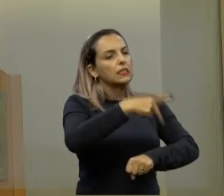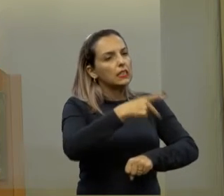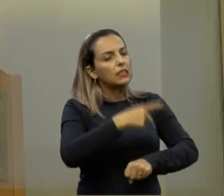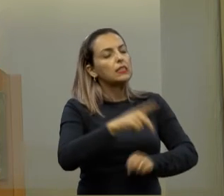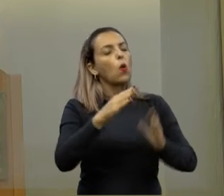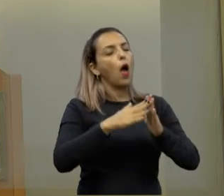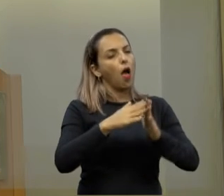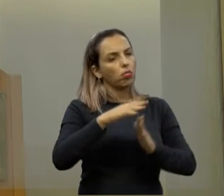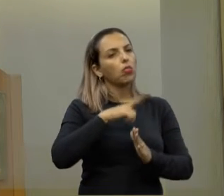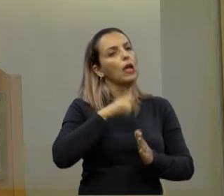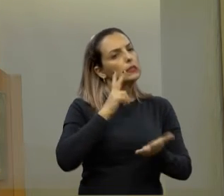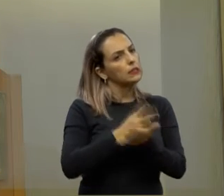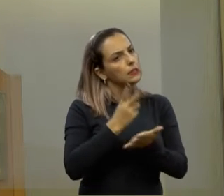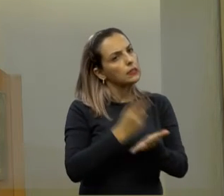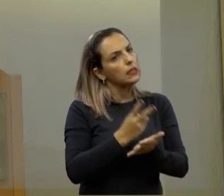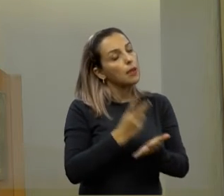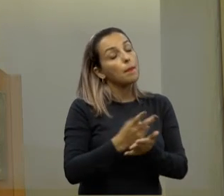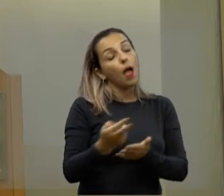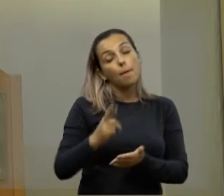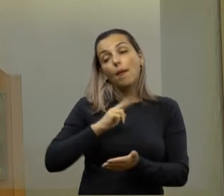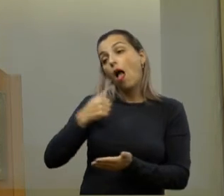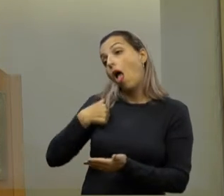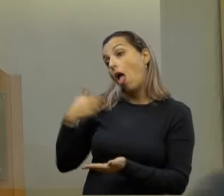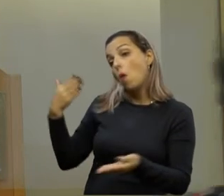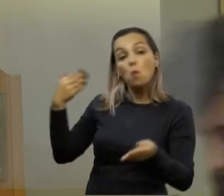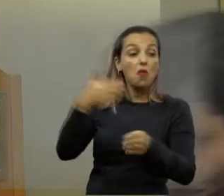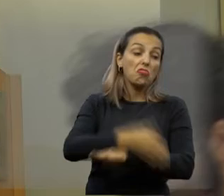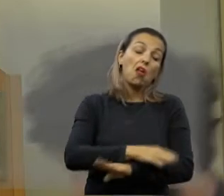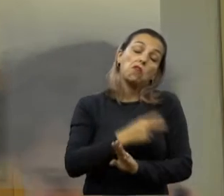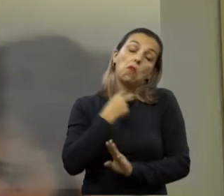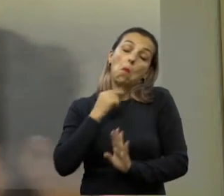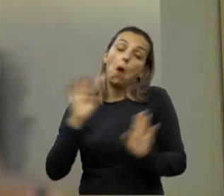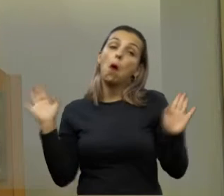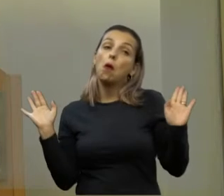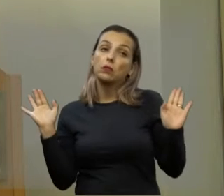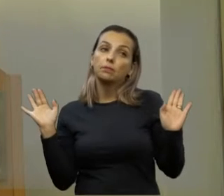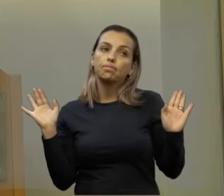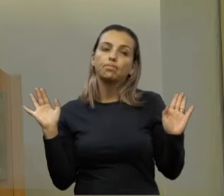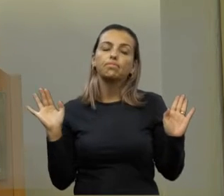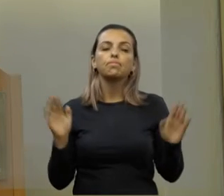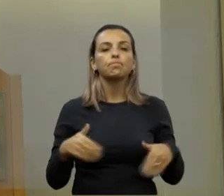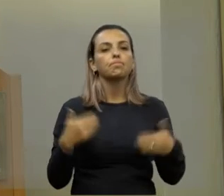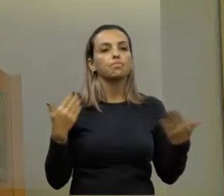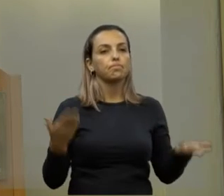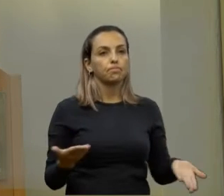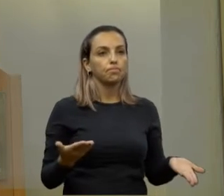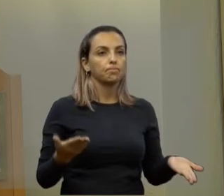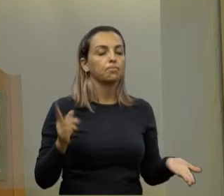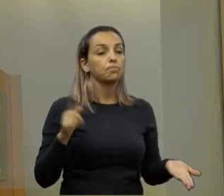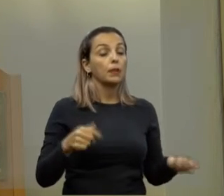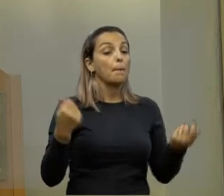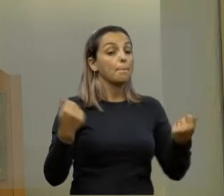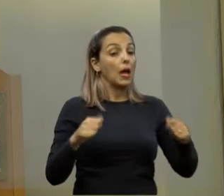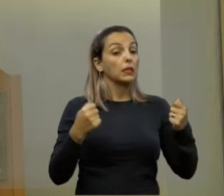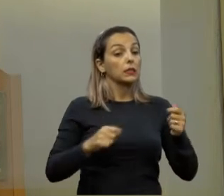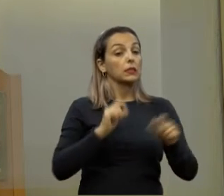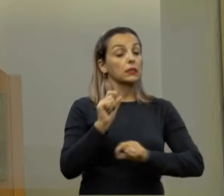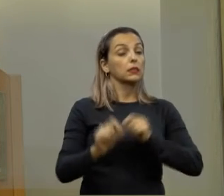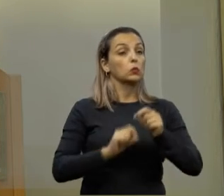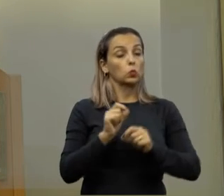casa e ela falava ai mas eu não posso entrar agente da dengue Então a gente tem que